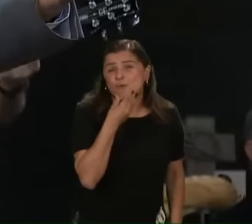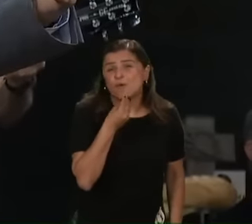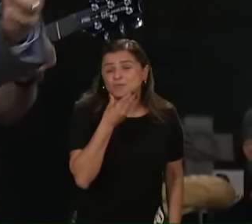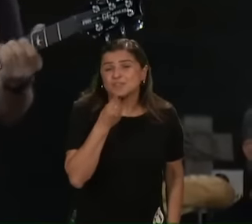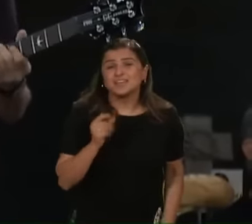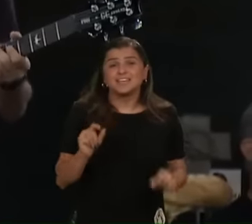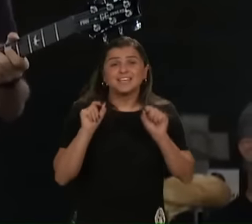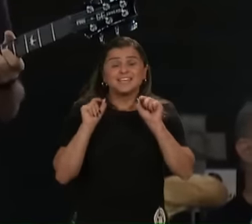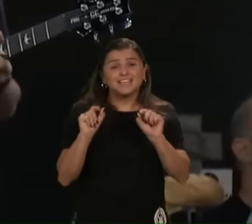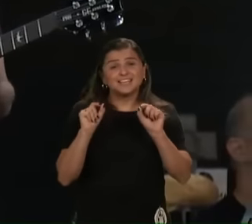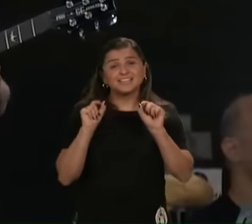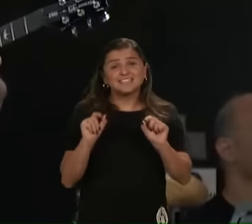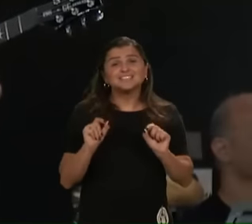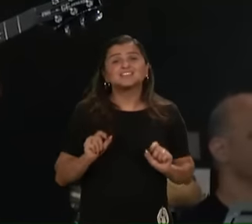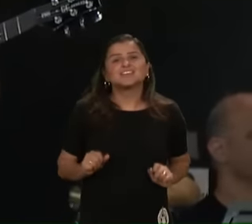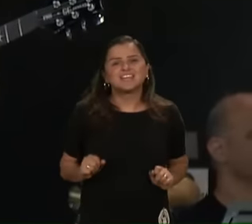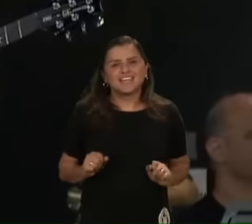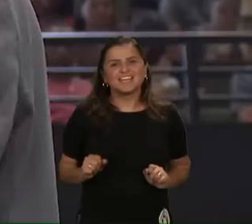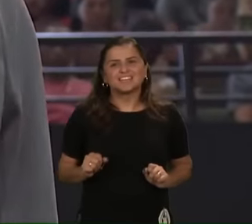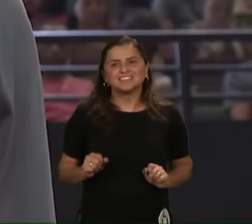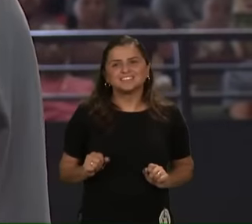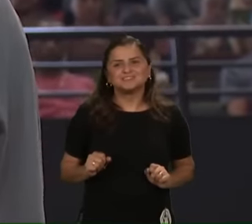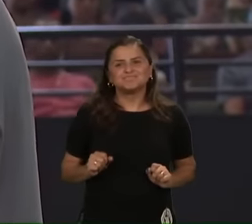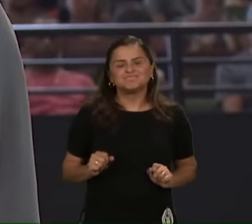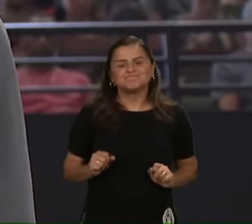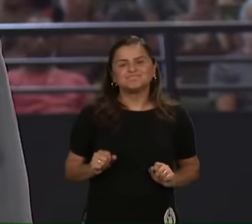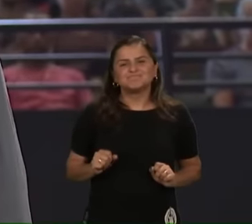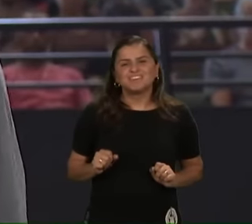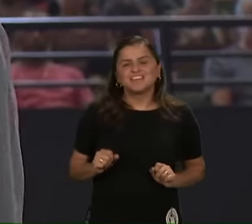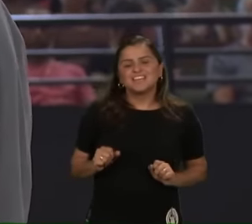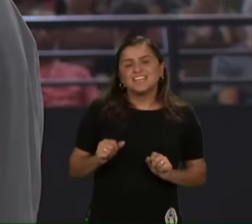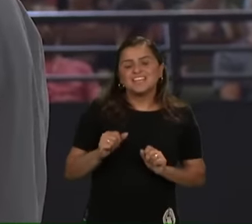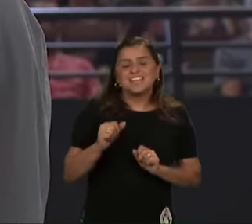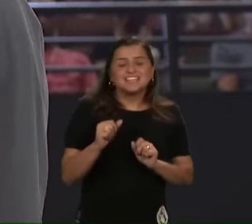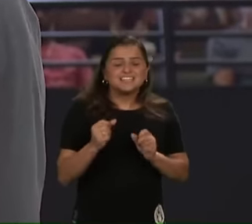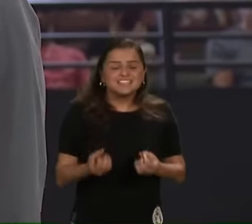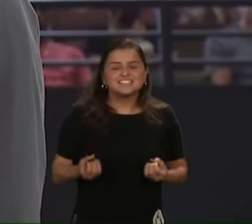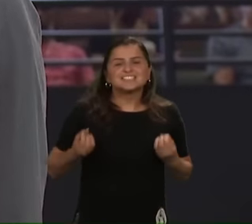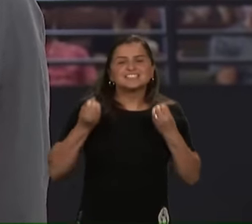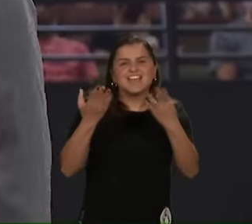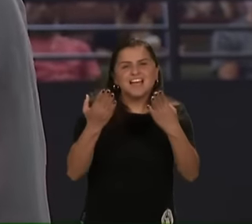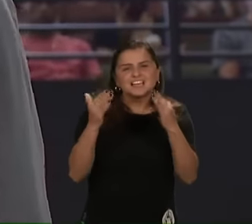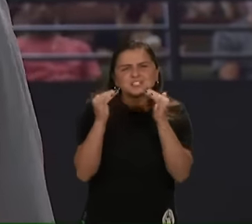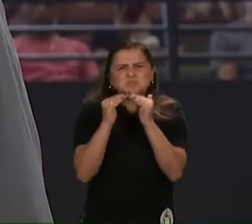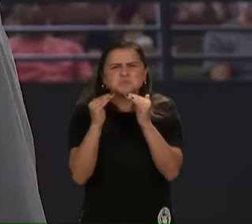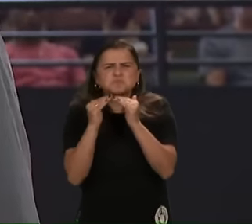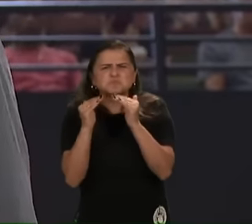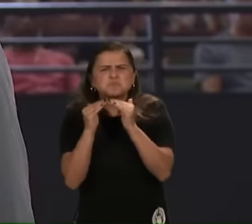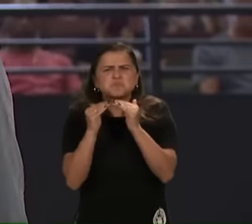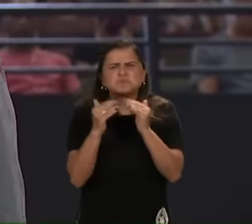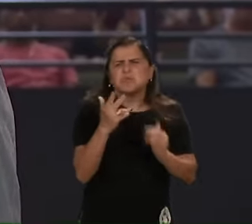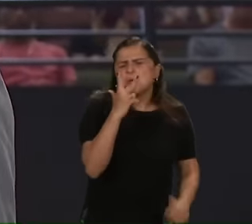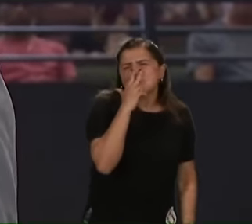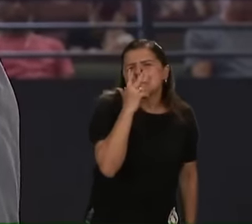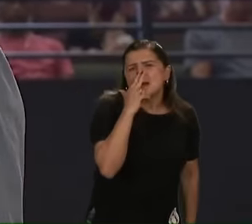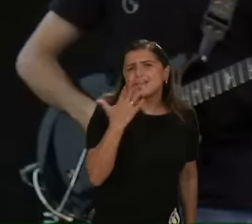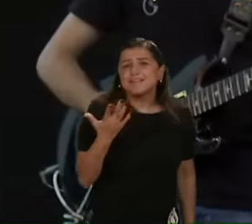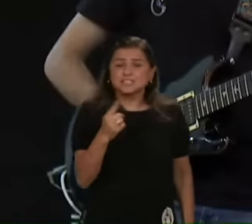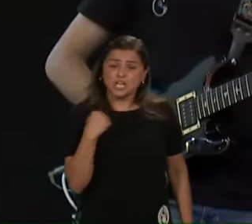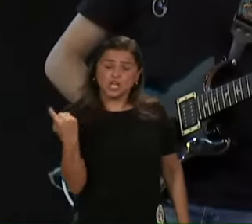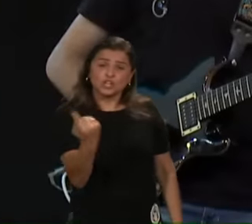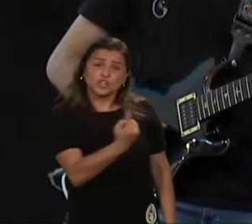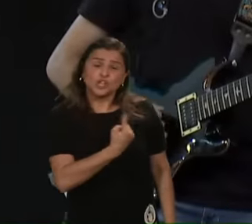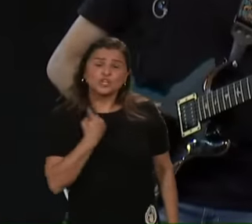Ele conosco. Ele nos fez da sua semelhança. Nós carregamos não a aparência